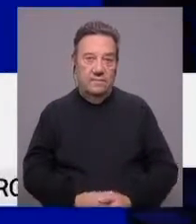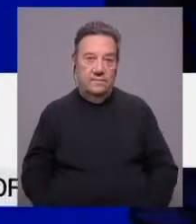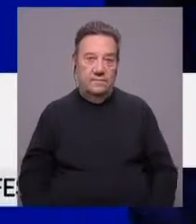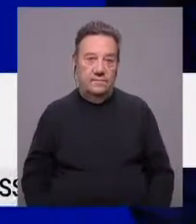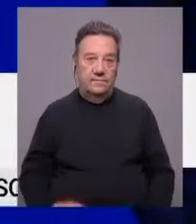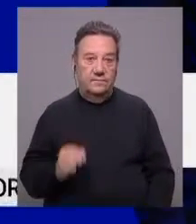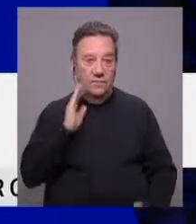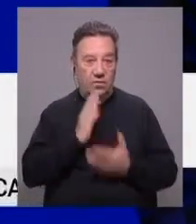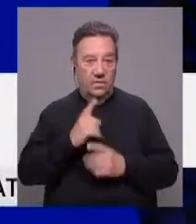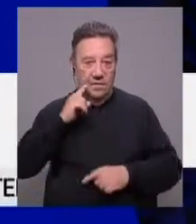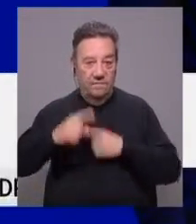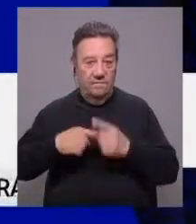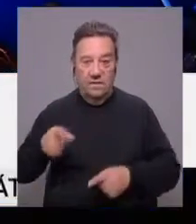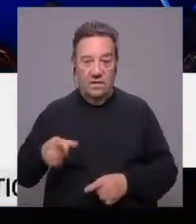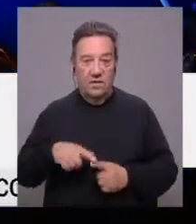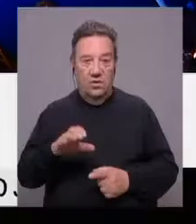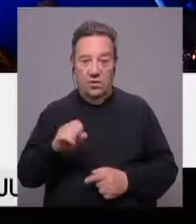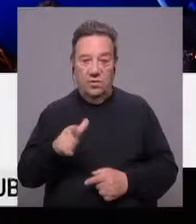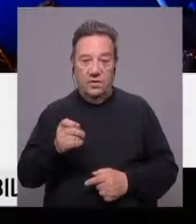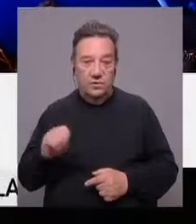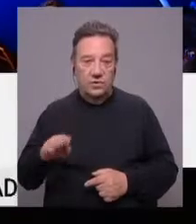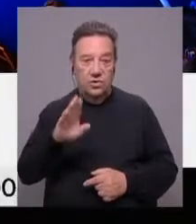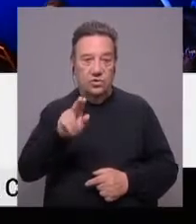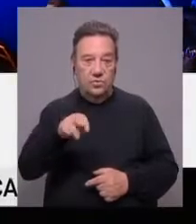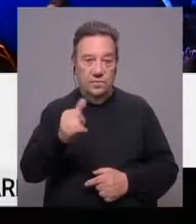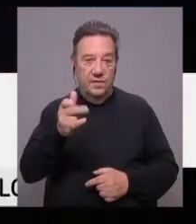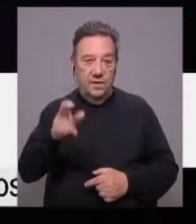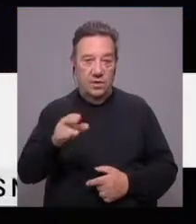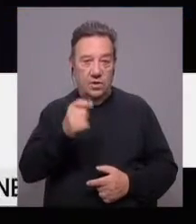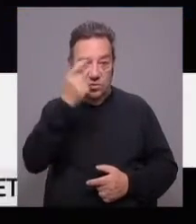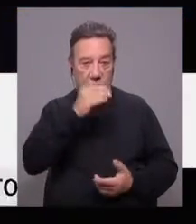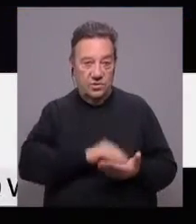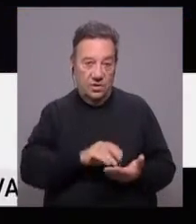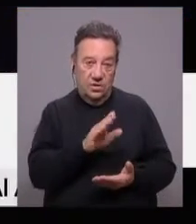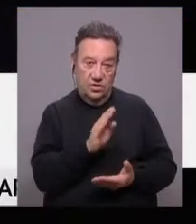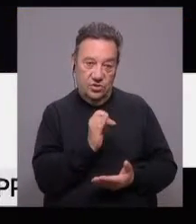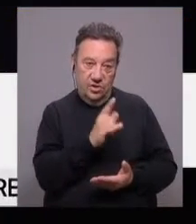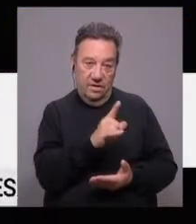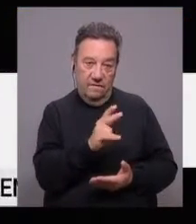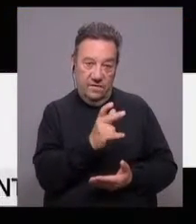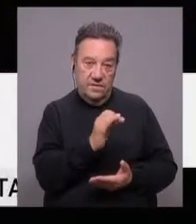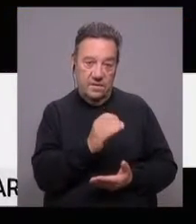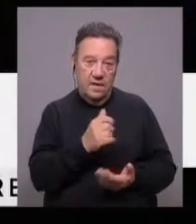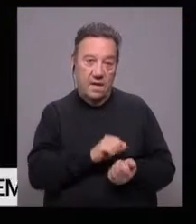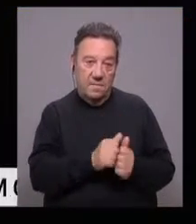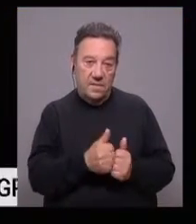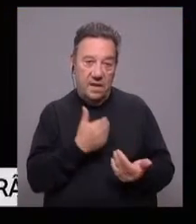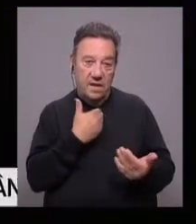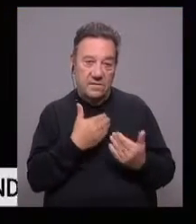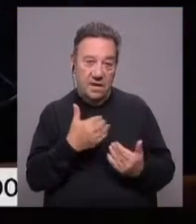Foi a última viagem destas Cortes de Júpiter, uma história escrita por Gil Vicente, adaptada e encenada 500 anos